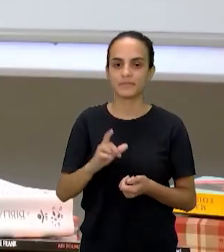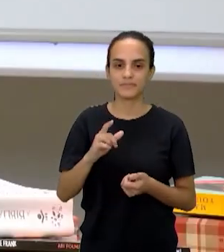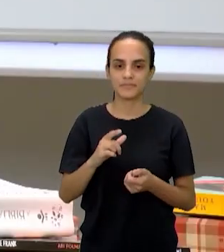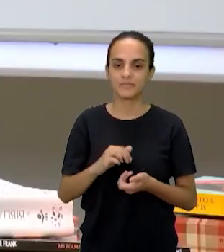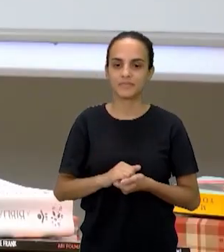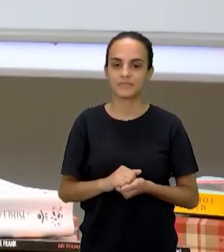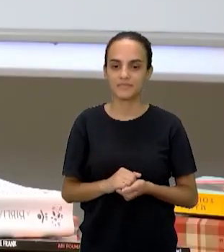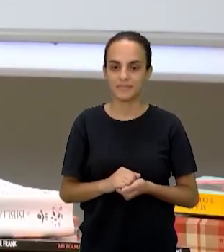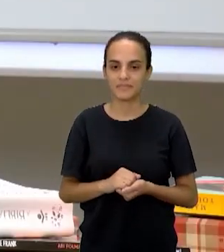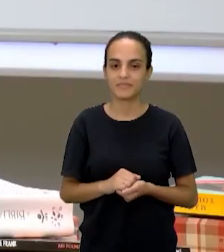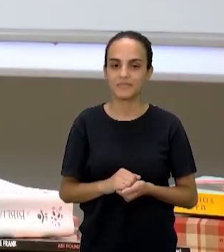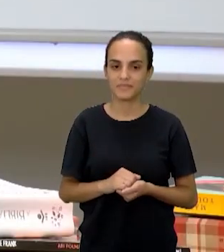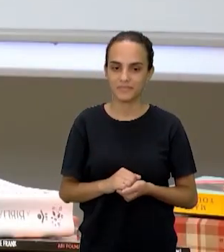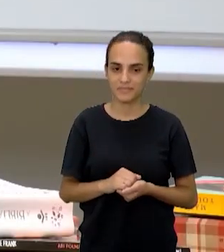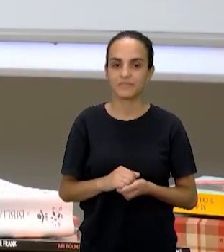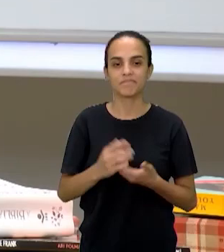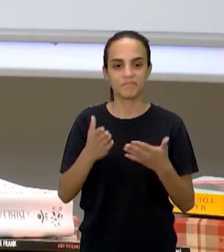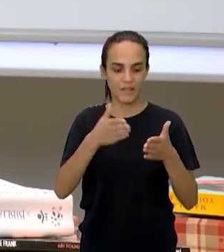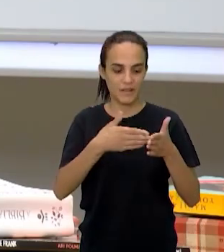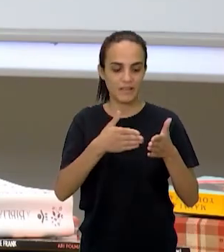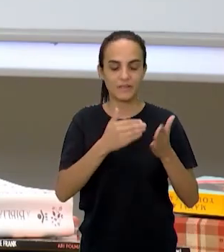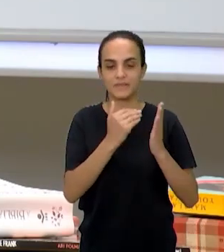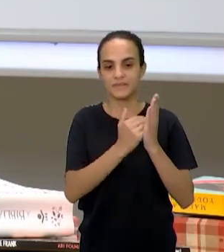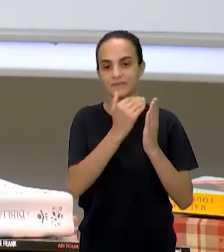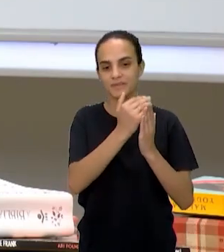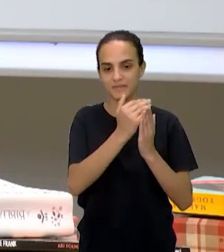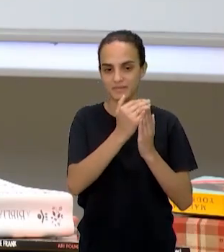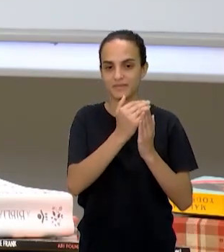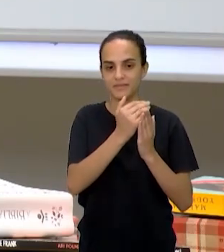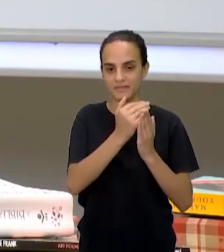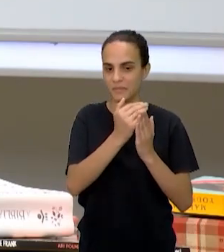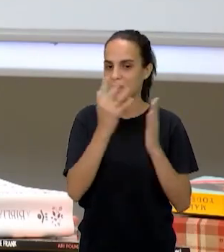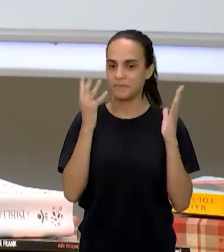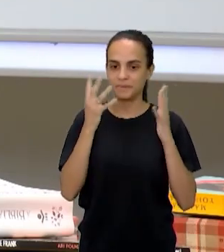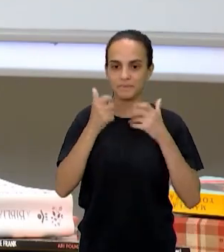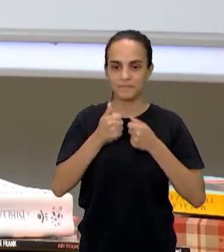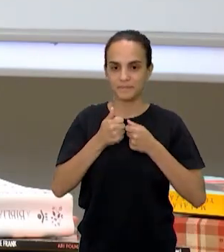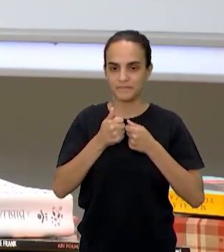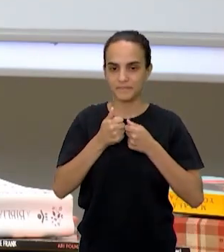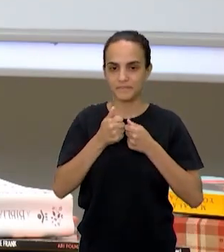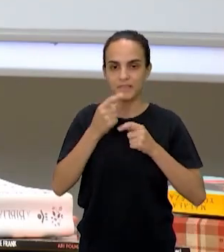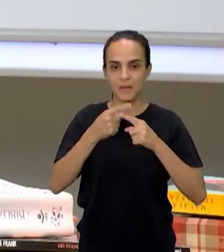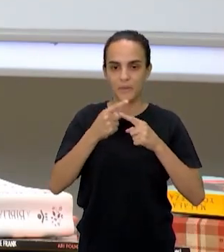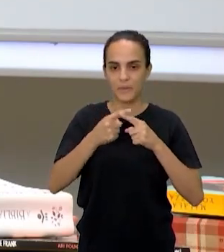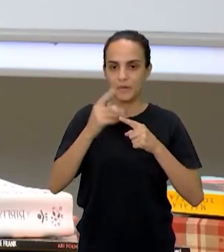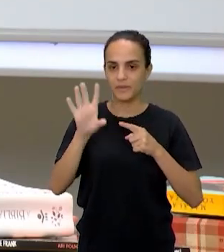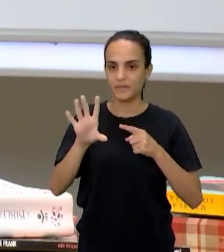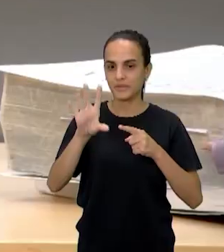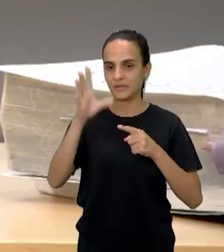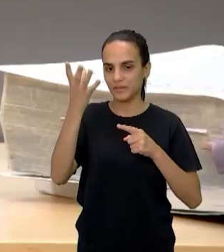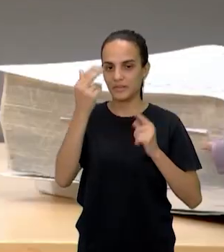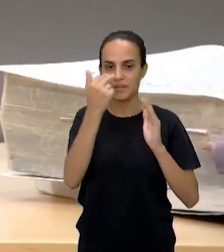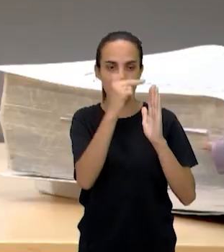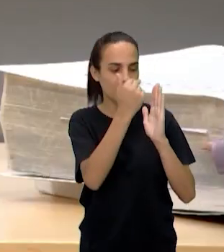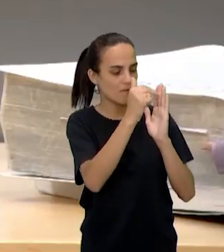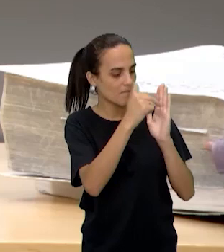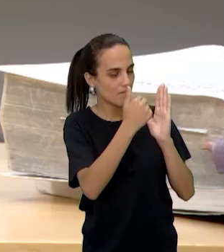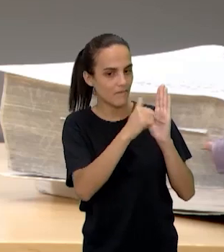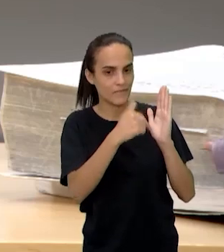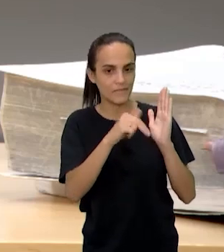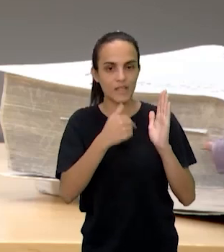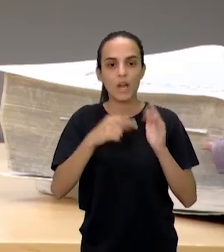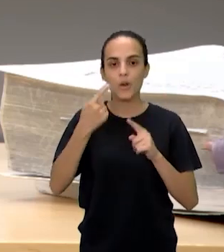vai... eu acredito que o livro é a coisa mais... Tem mais aqui, não sei se dá para... mais maravilhosa. É porque o que acontece? Grifar, eu fui grifando, gente, porque